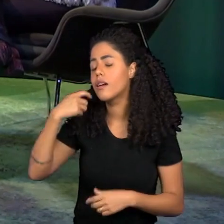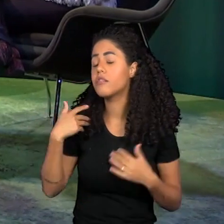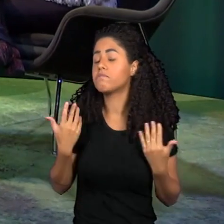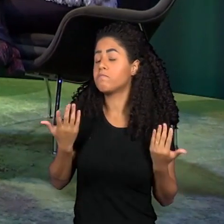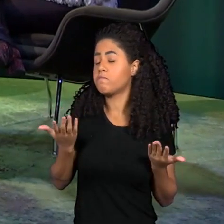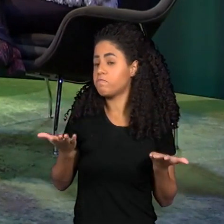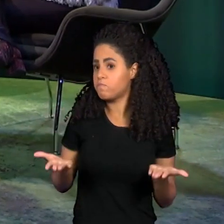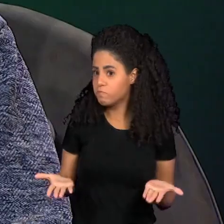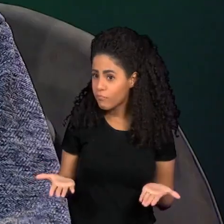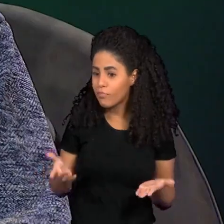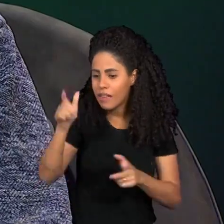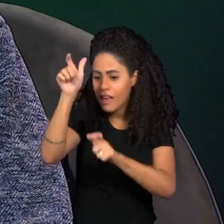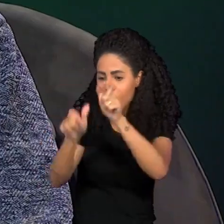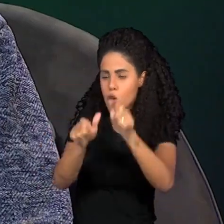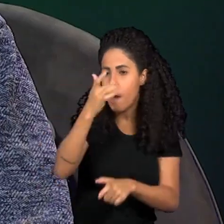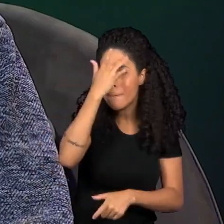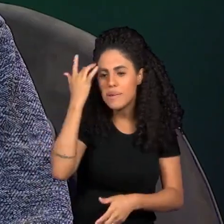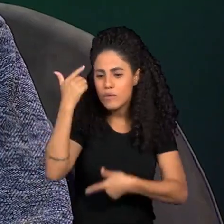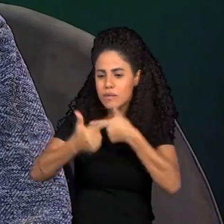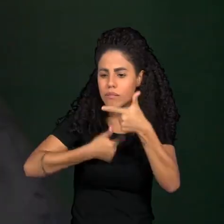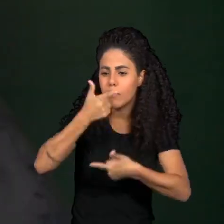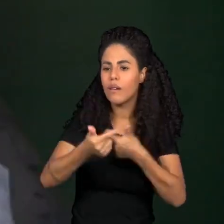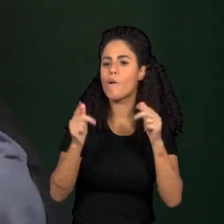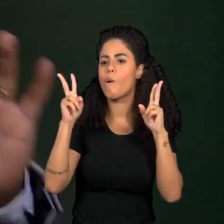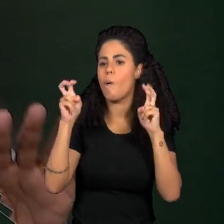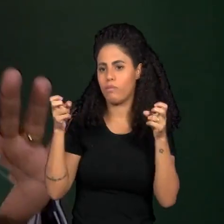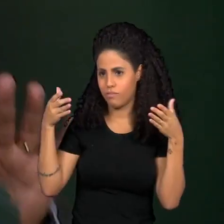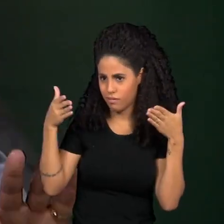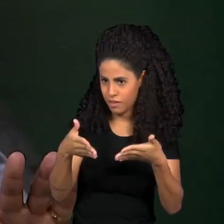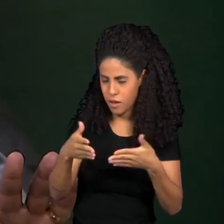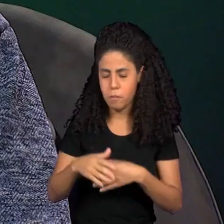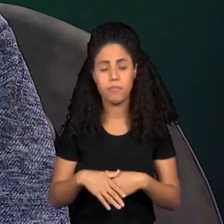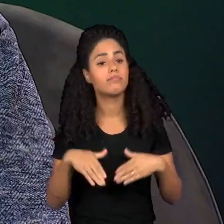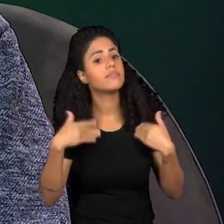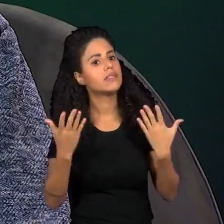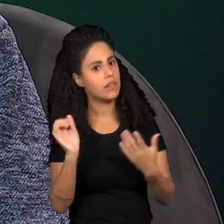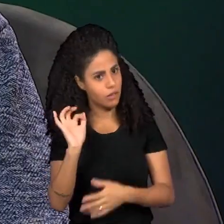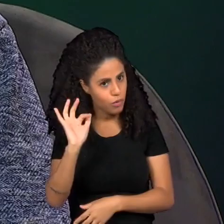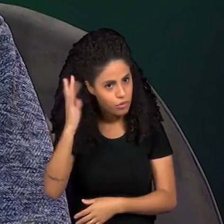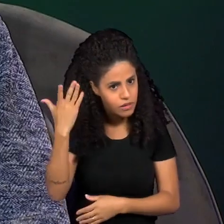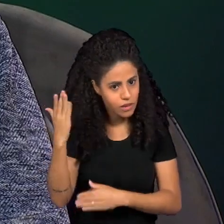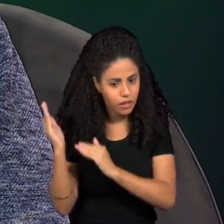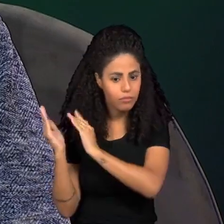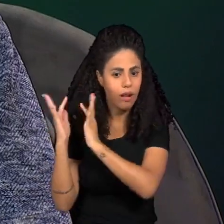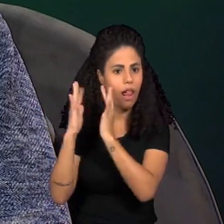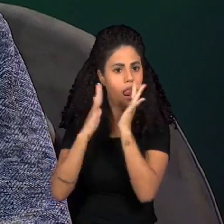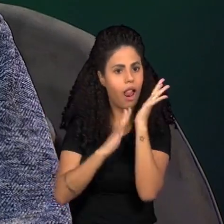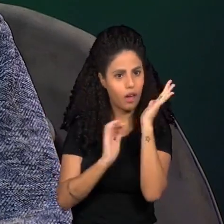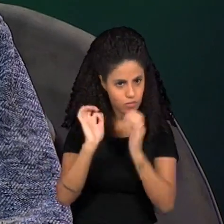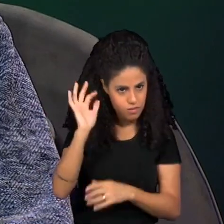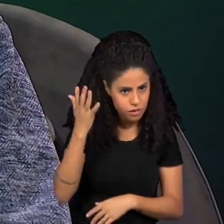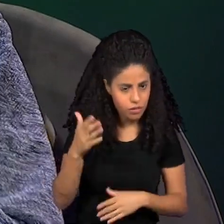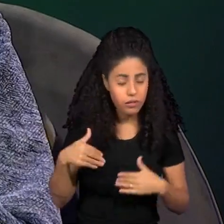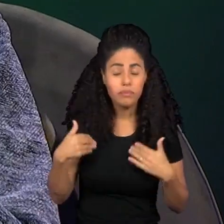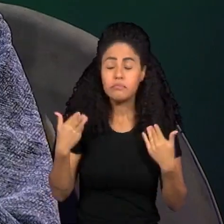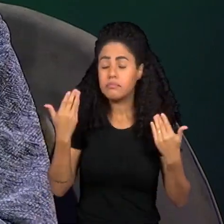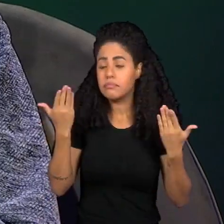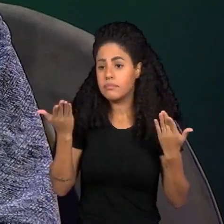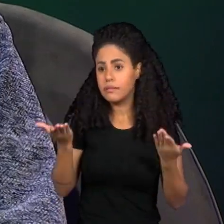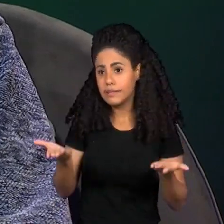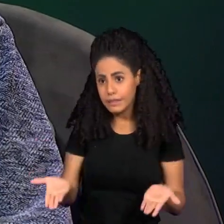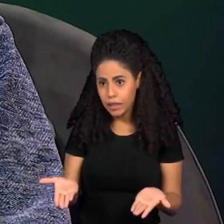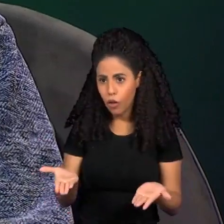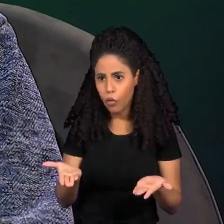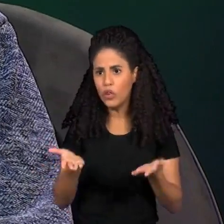gente trabalhando, aprofundando essa temática. Então as coisas estão acontecendo. Eu não posso dizer que nós chegamos lá,